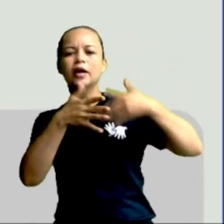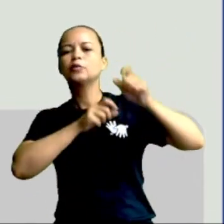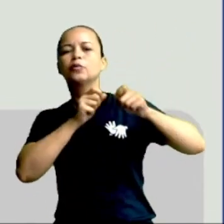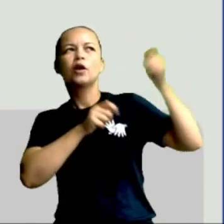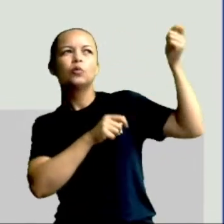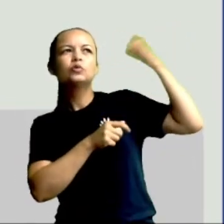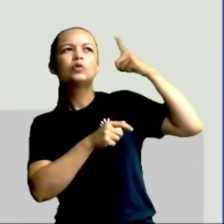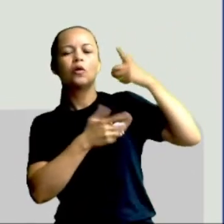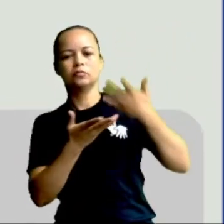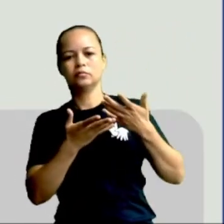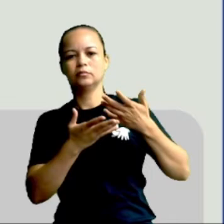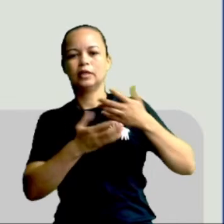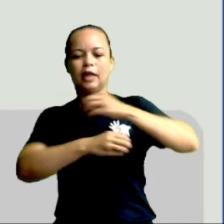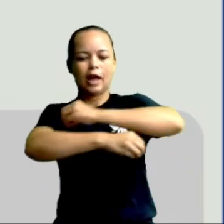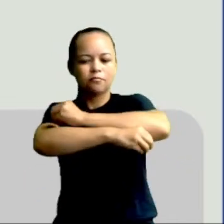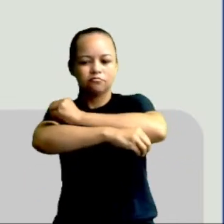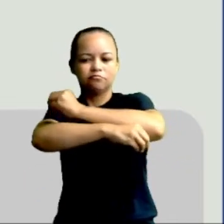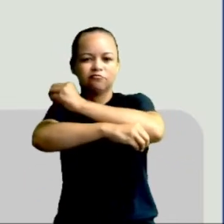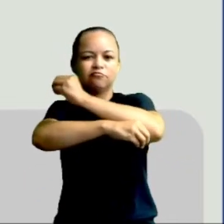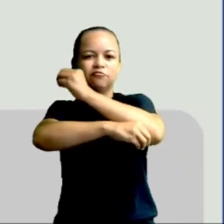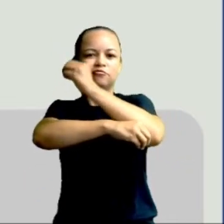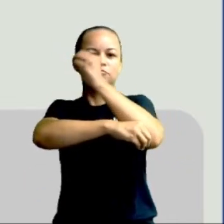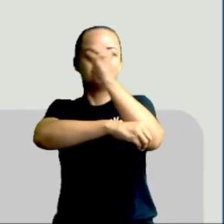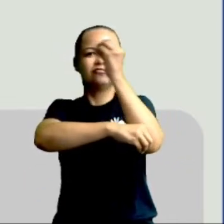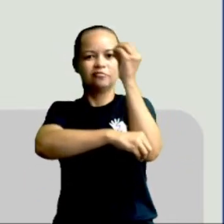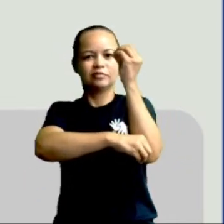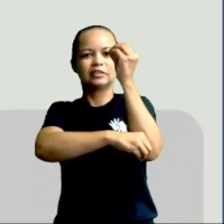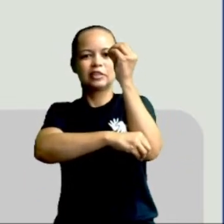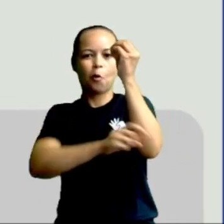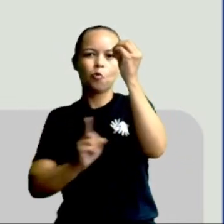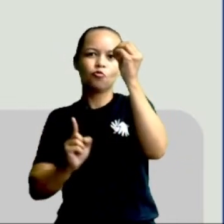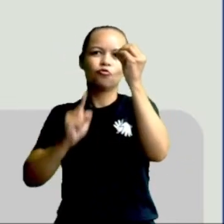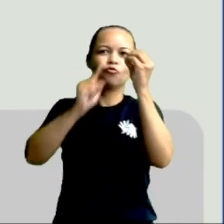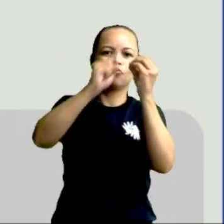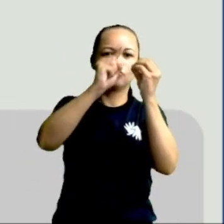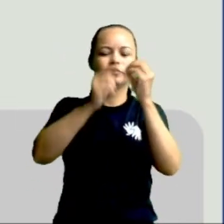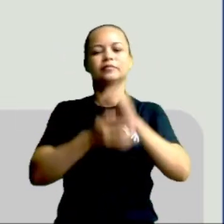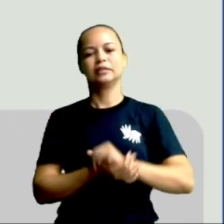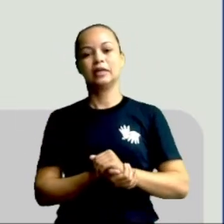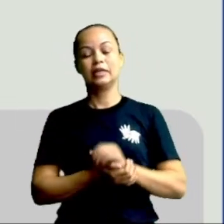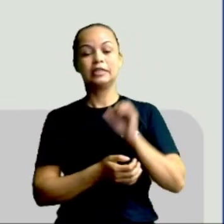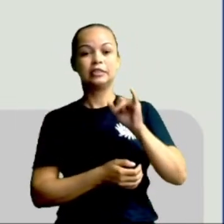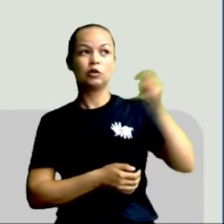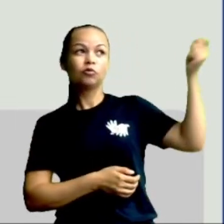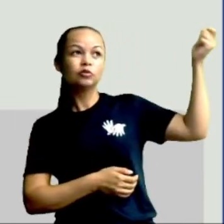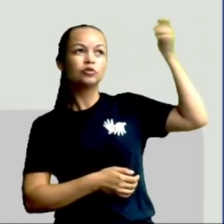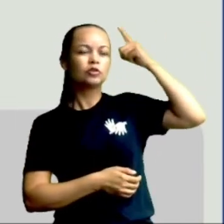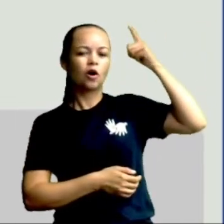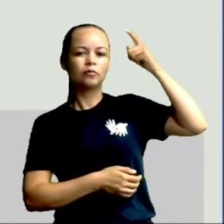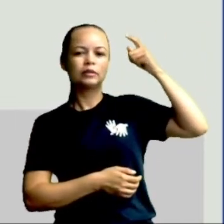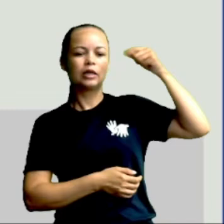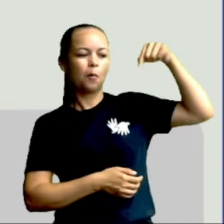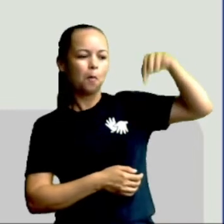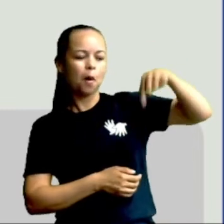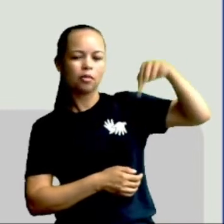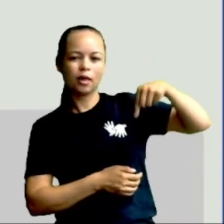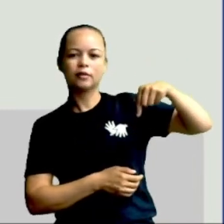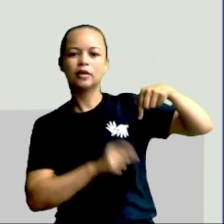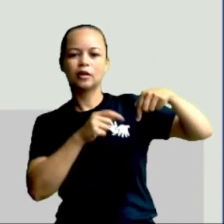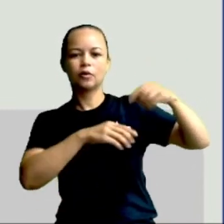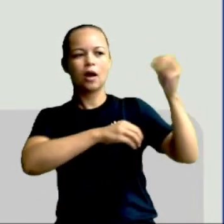quê? Nascendo, né? Está indo para cima. E se o outro sol está com a setinha apontando para baixo, quer dizer que ele está